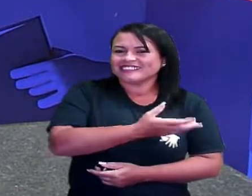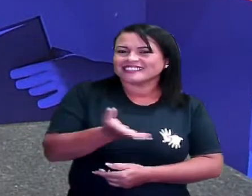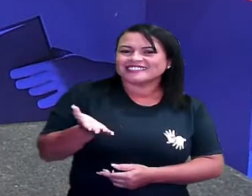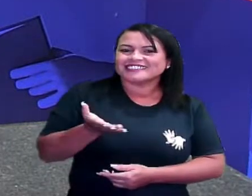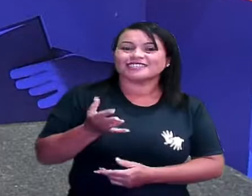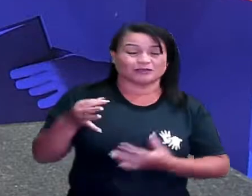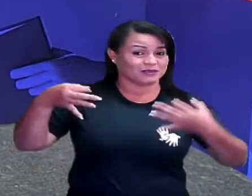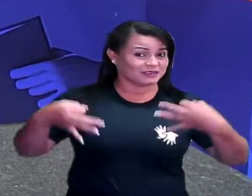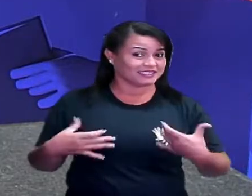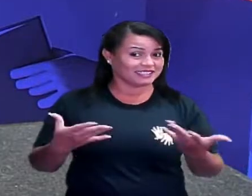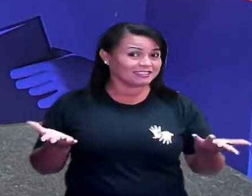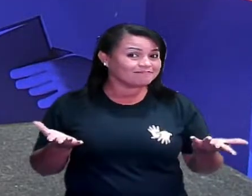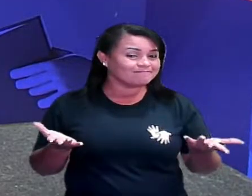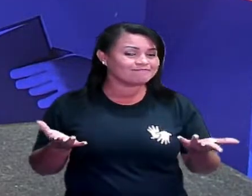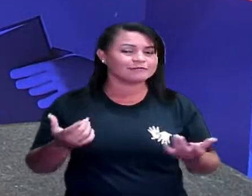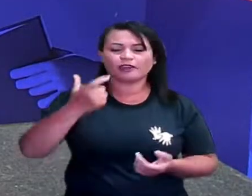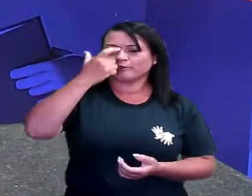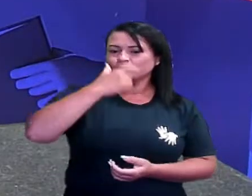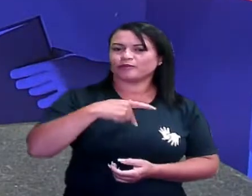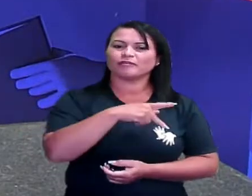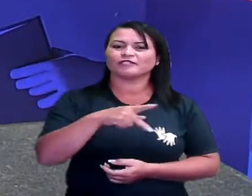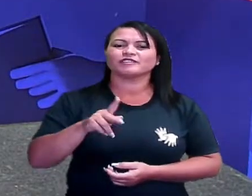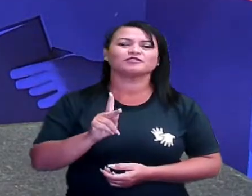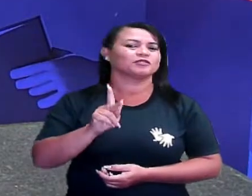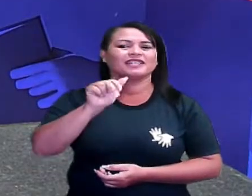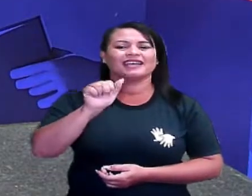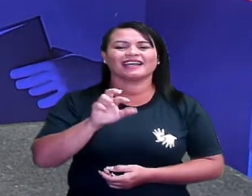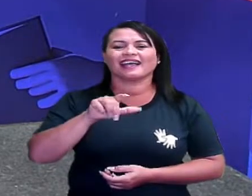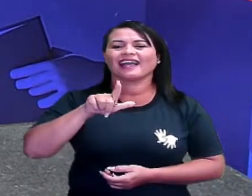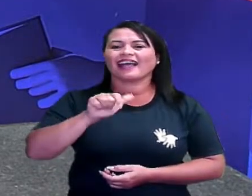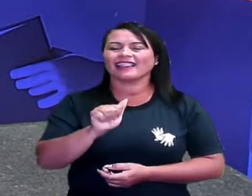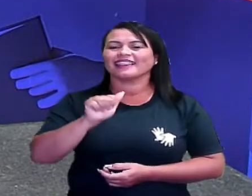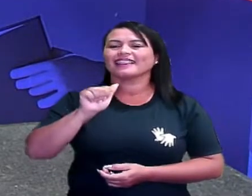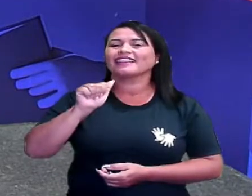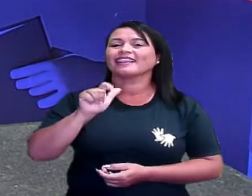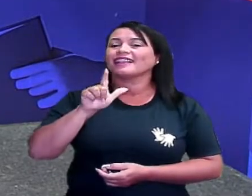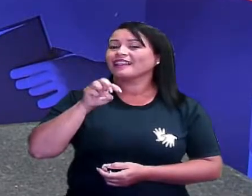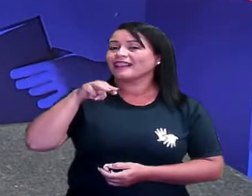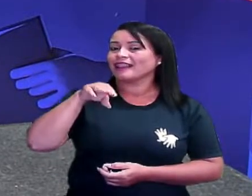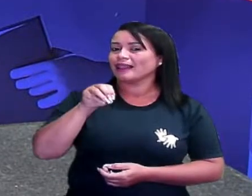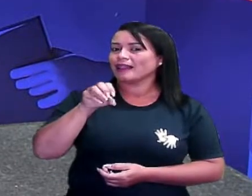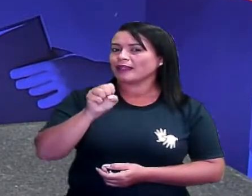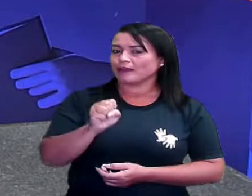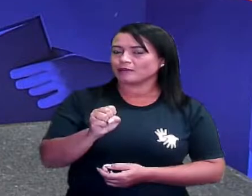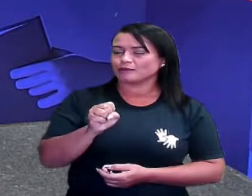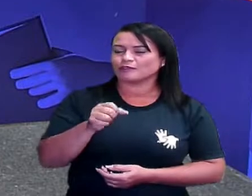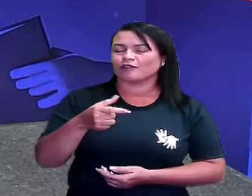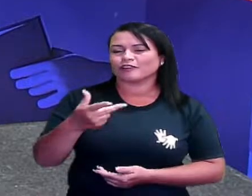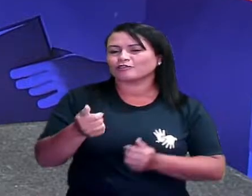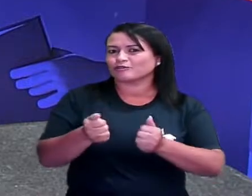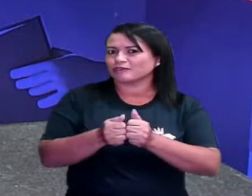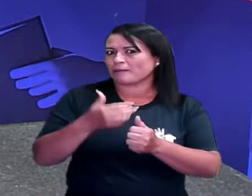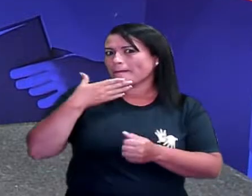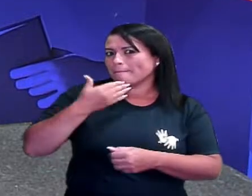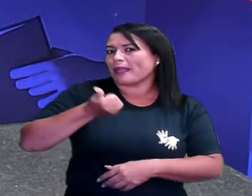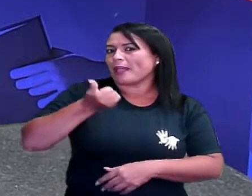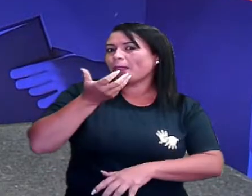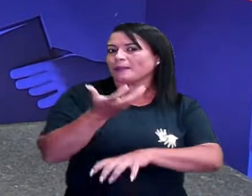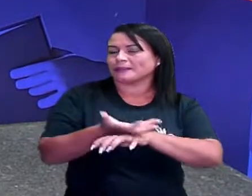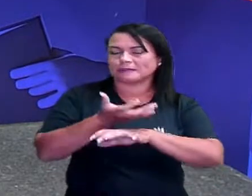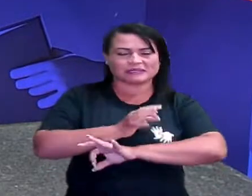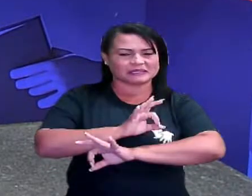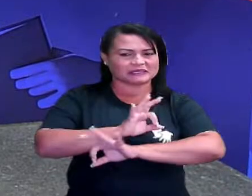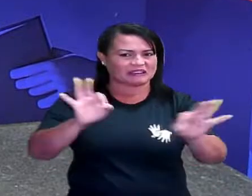tudo certinho? Eu sou a professora Carla Lemos e vou ficar com vocês com a melhor disciplina, viu?